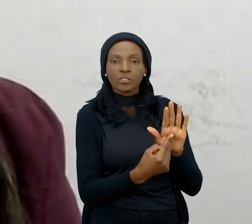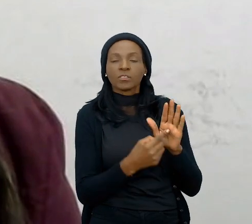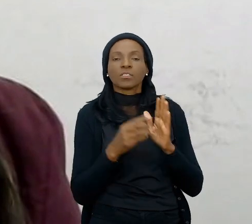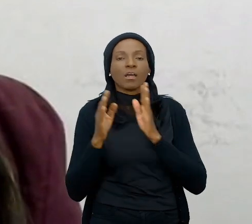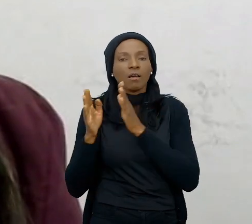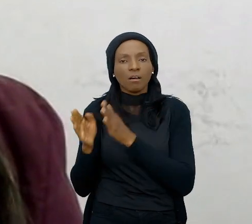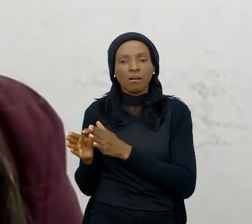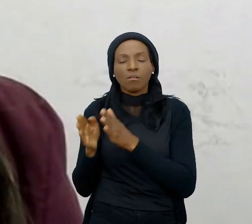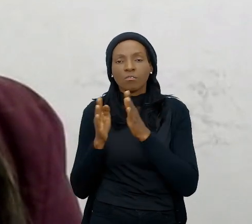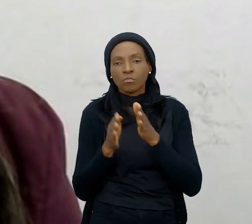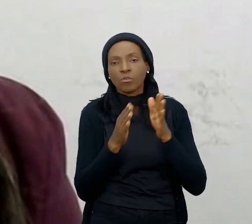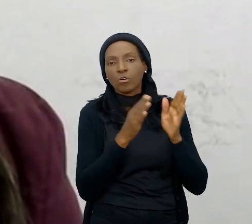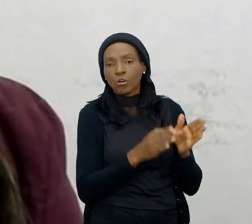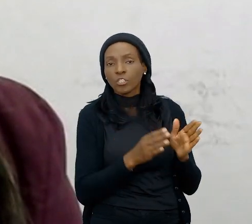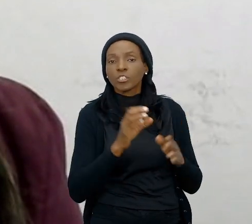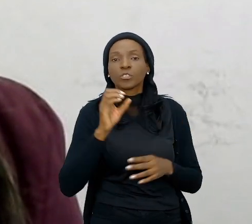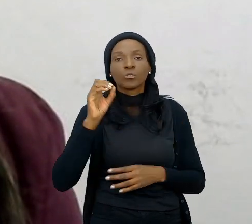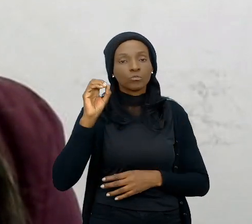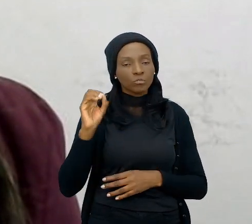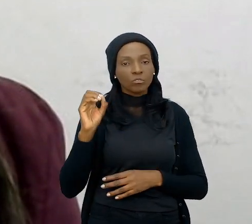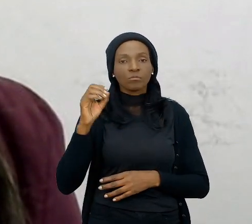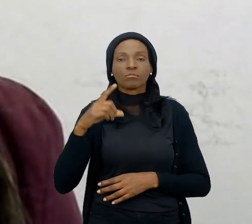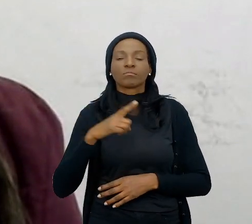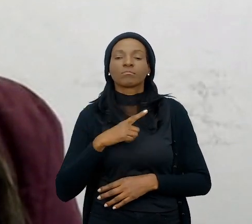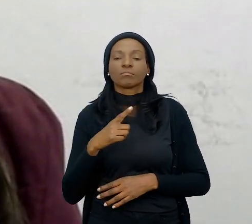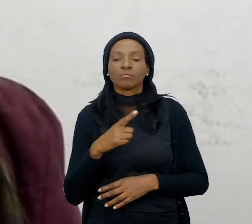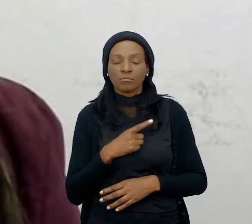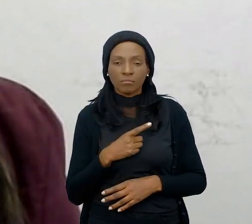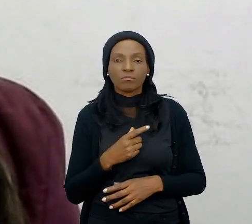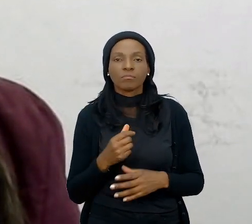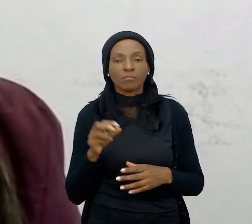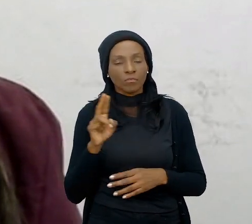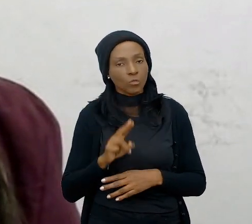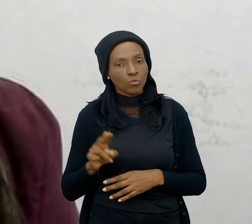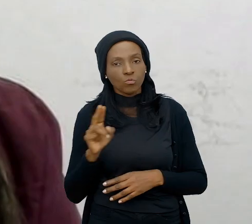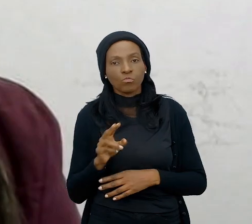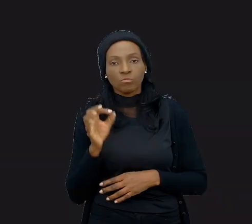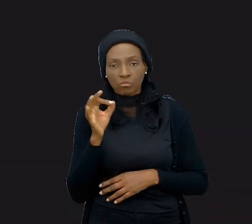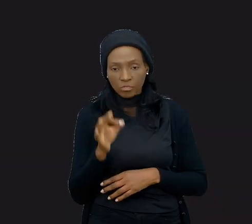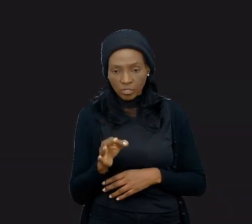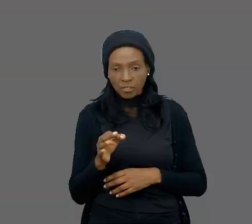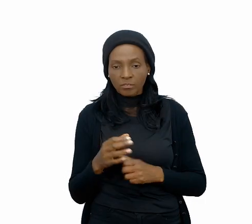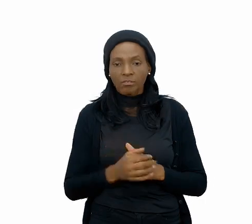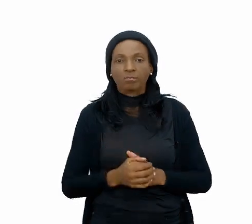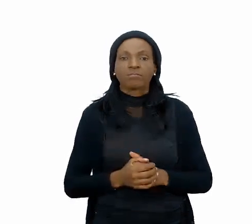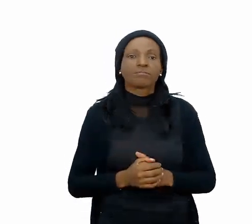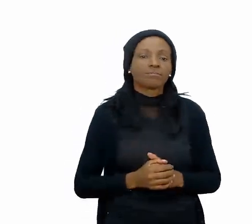ordem que ele está ocupando, certo? Bom,